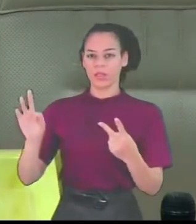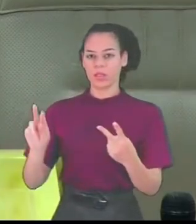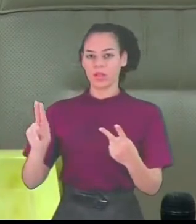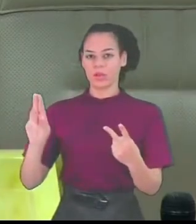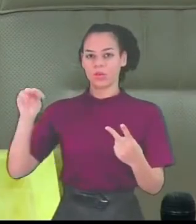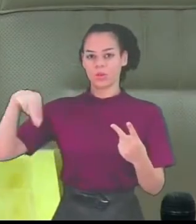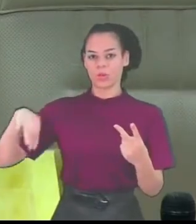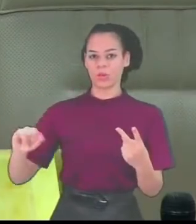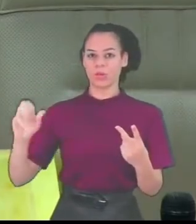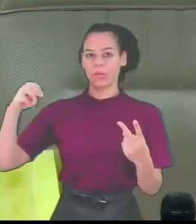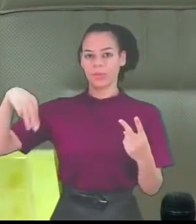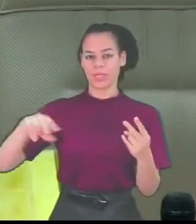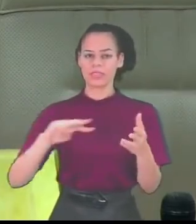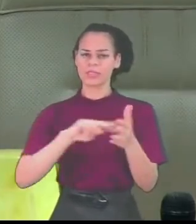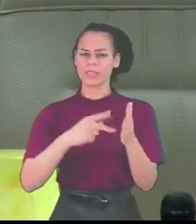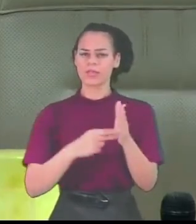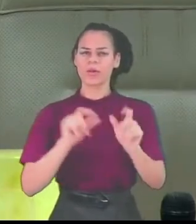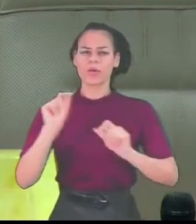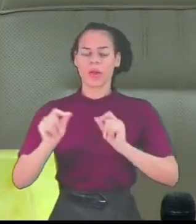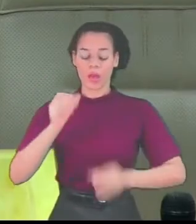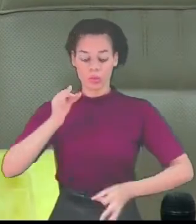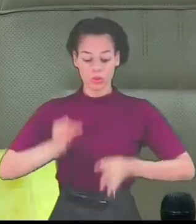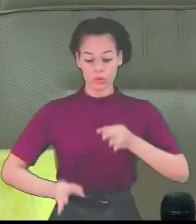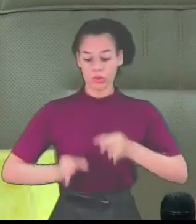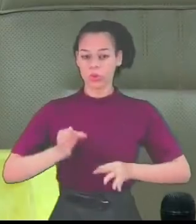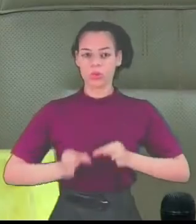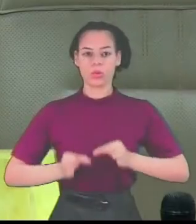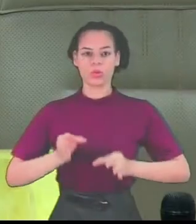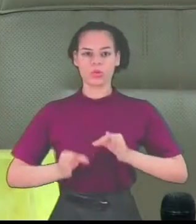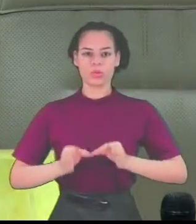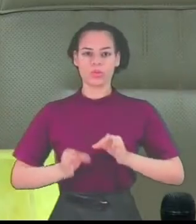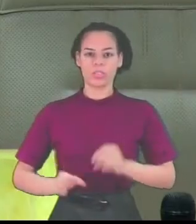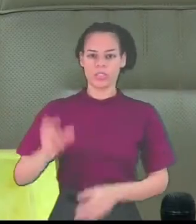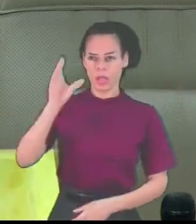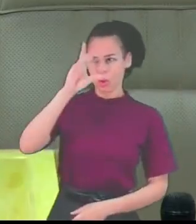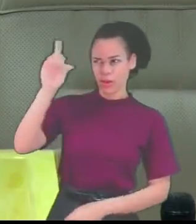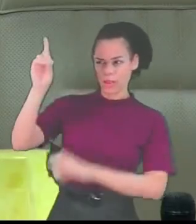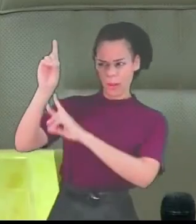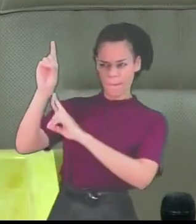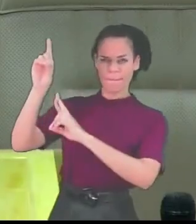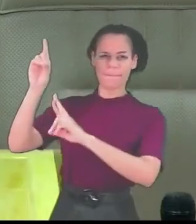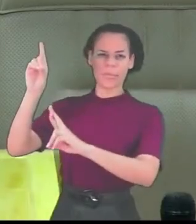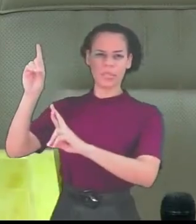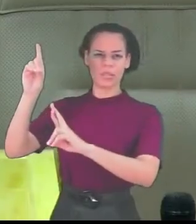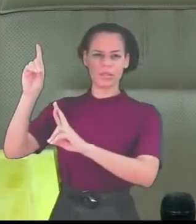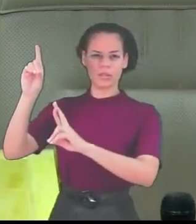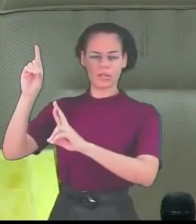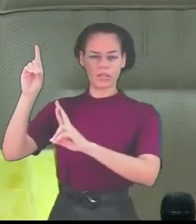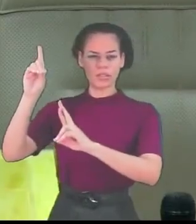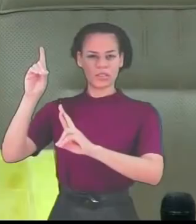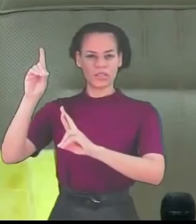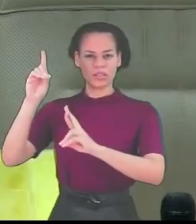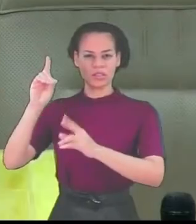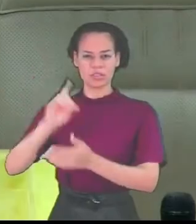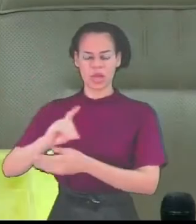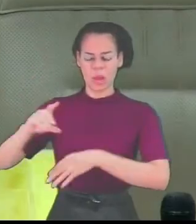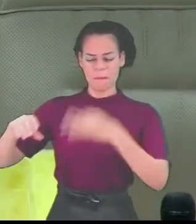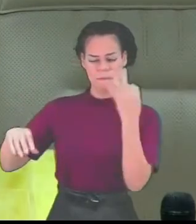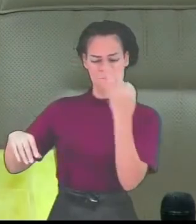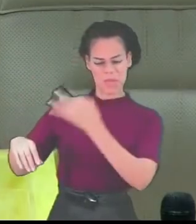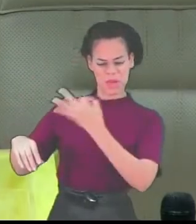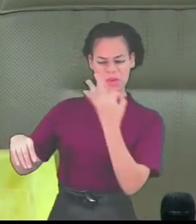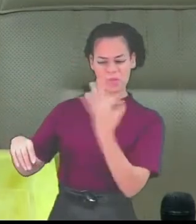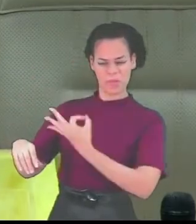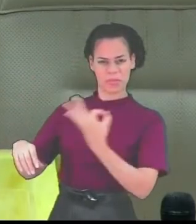significa justiça aquilo que Deus respondia e reflexões